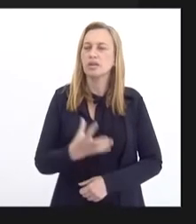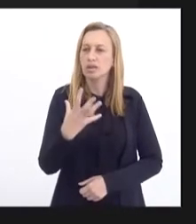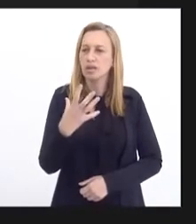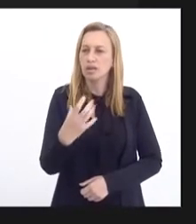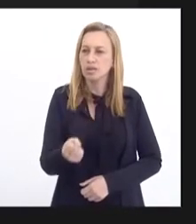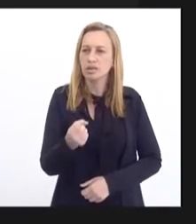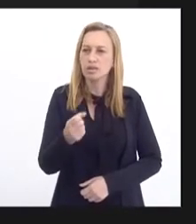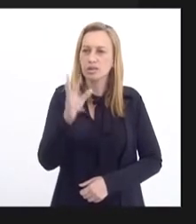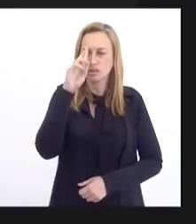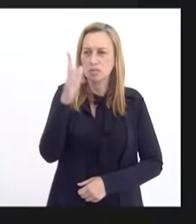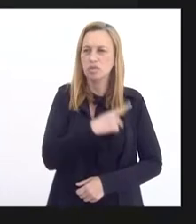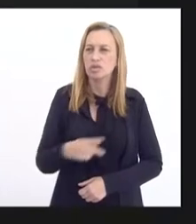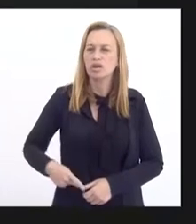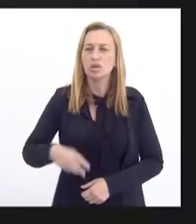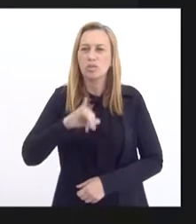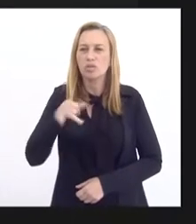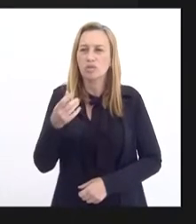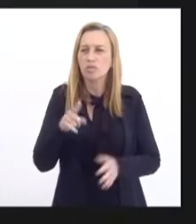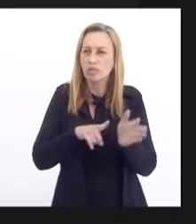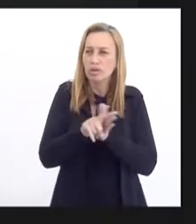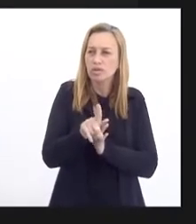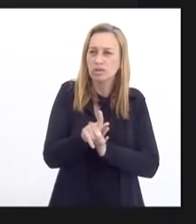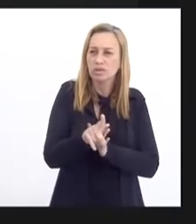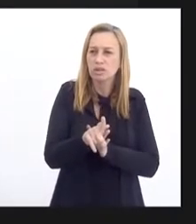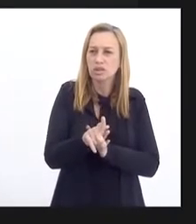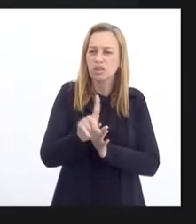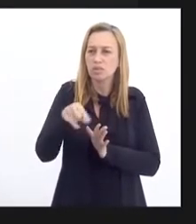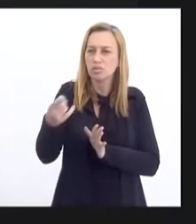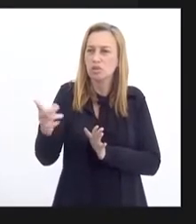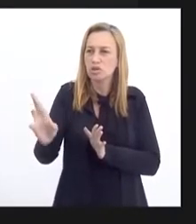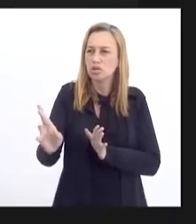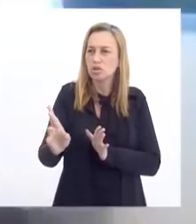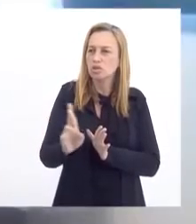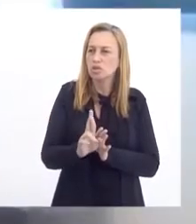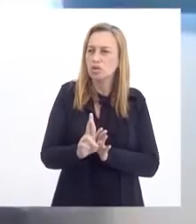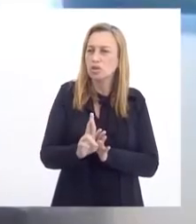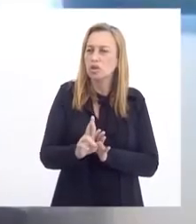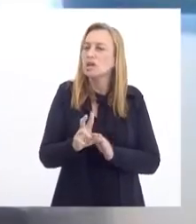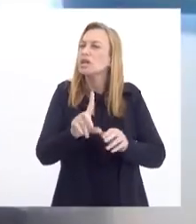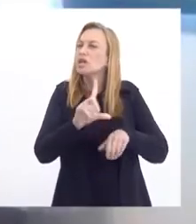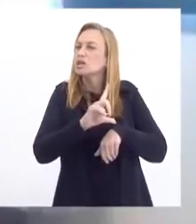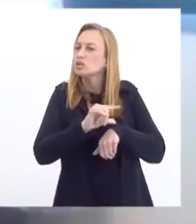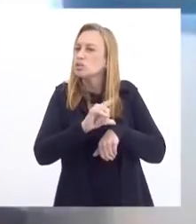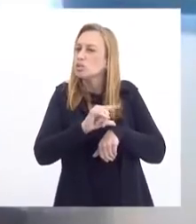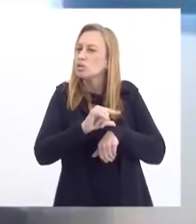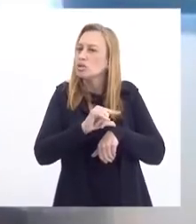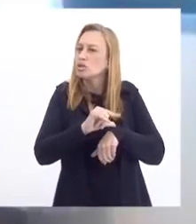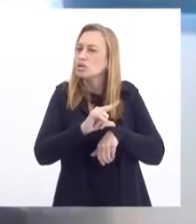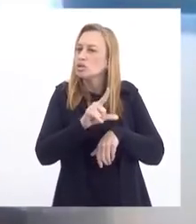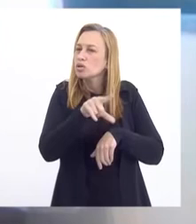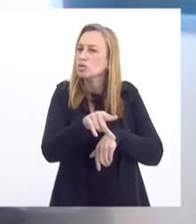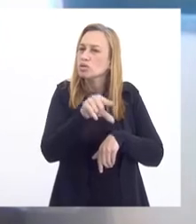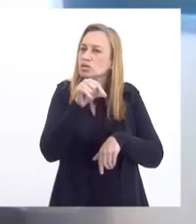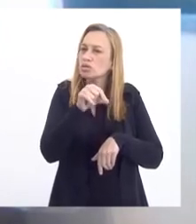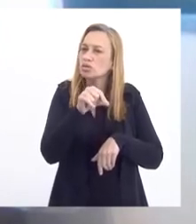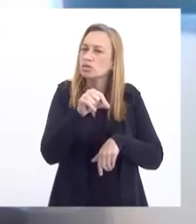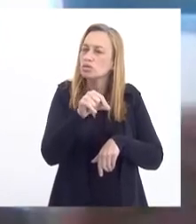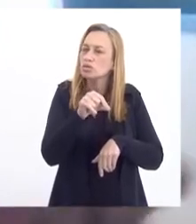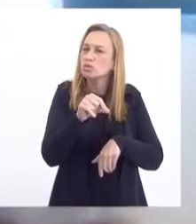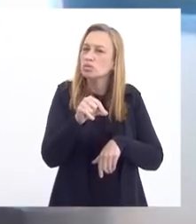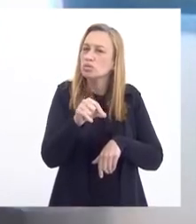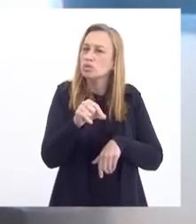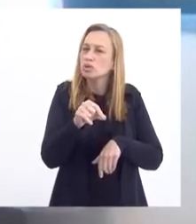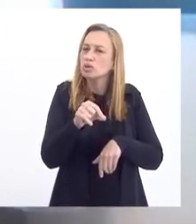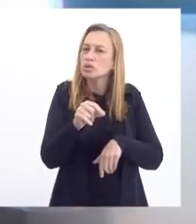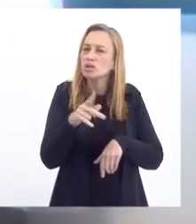Favorável. Presidente, eu aproveito para perguntar, Vossa Excelência responde depois. É esse horário que Vossa Excelência definiu, que me parece adequado, a